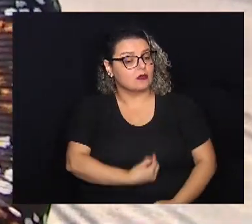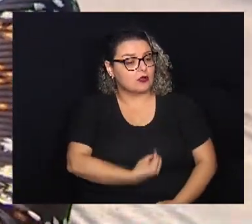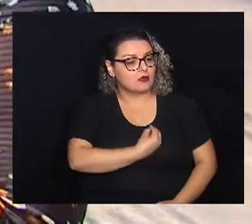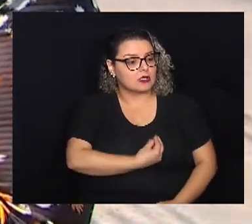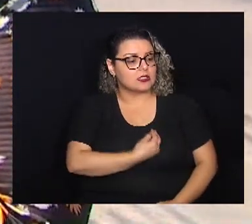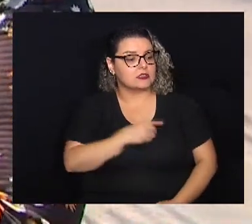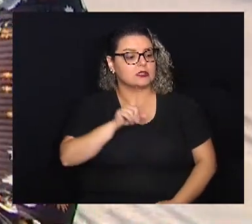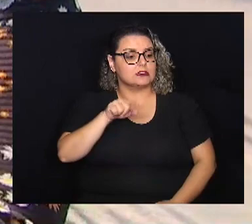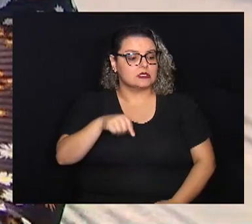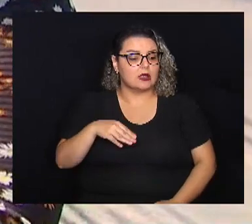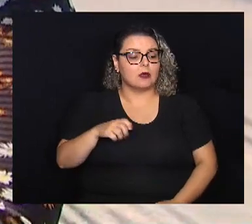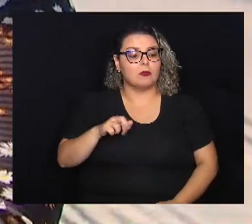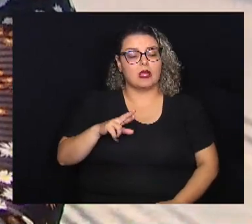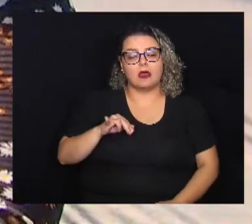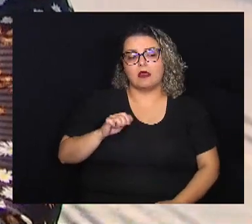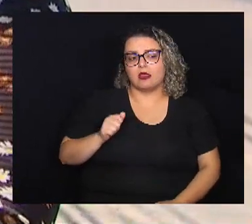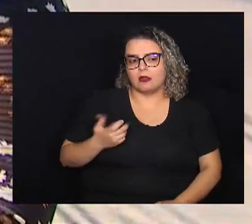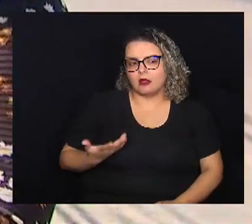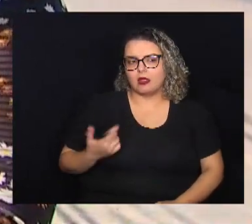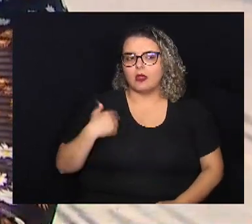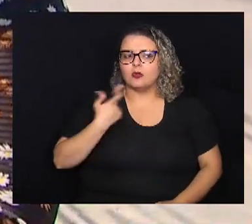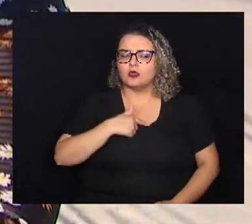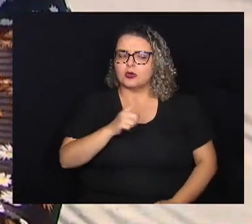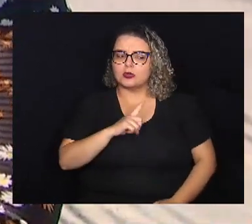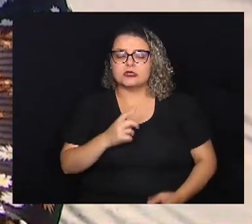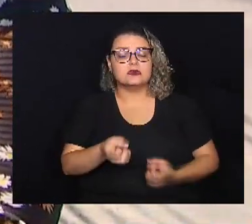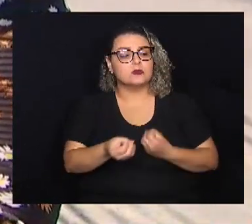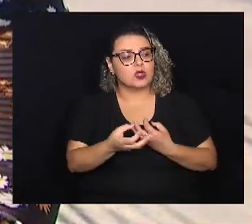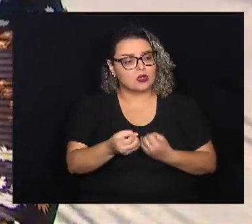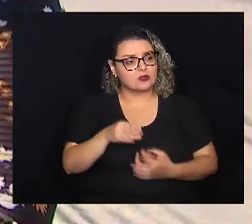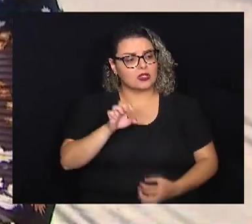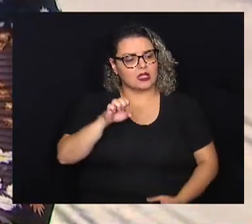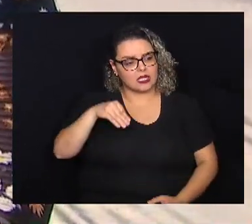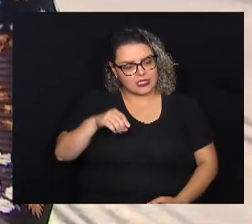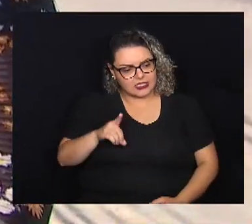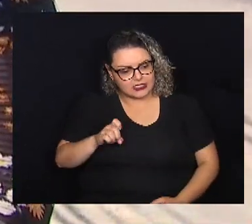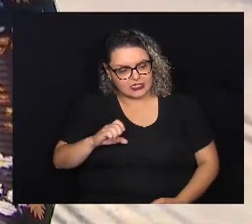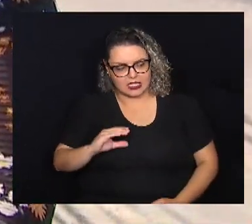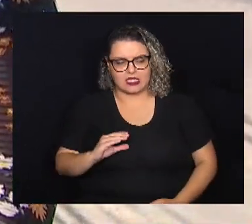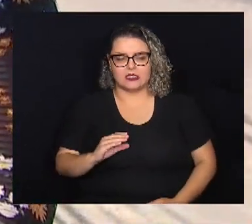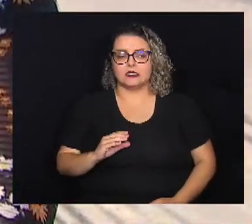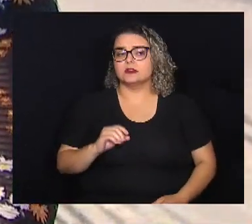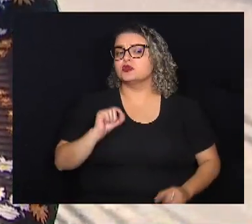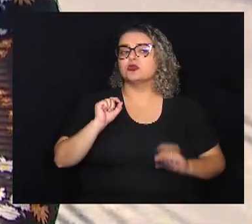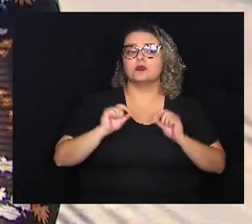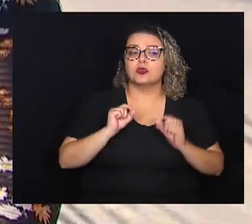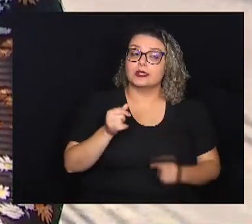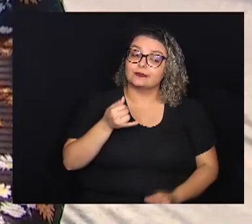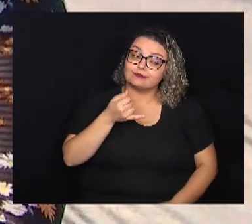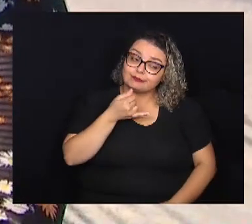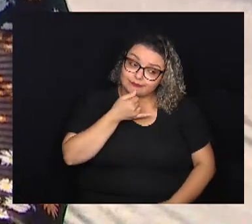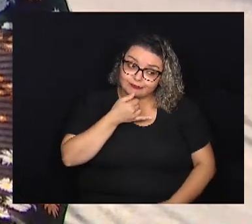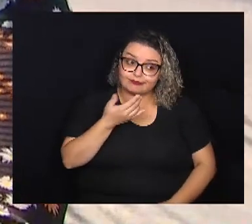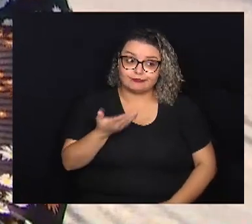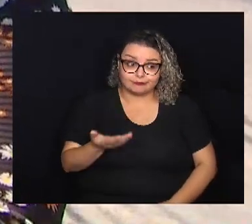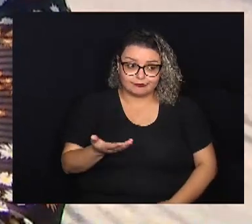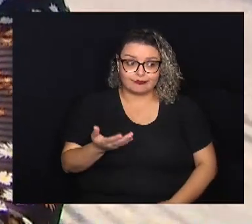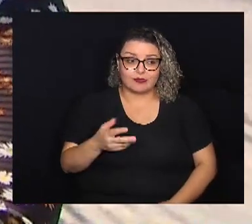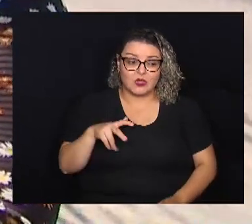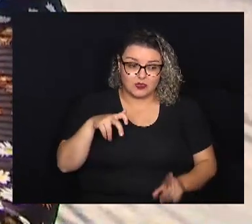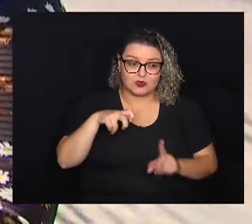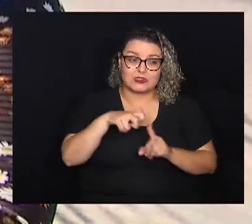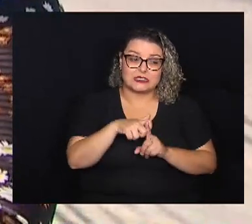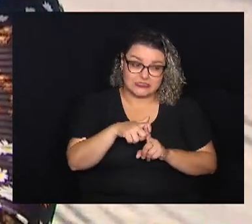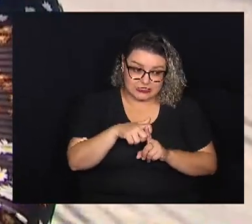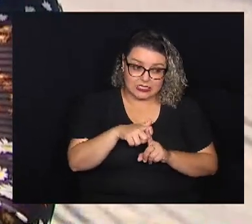né, Mariângela? Nós temos informações da INDEC sobre, infelizmente, os acidentes,